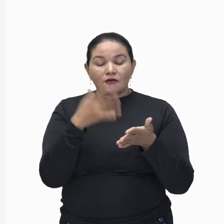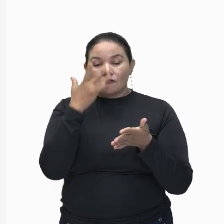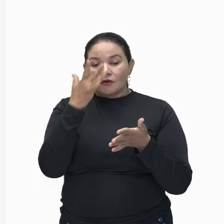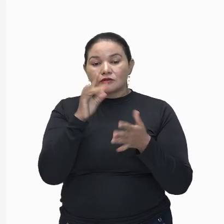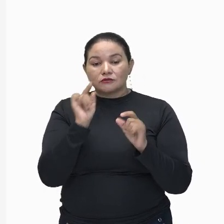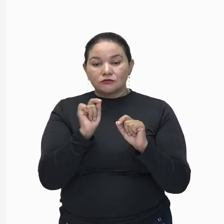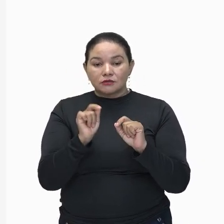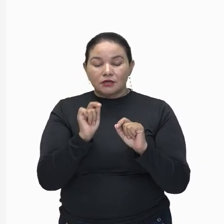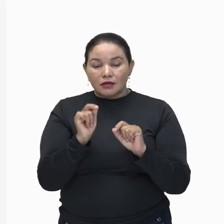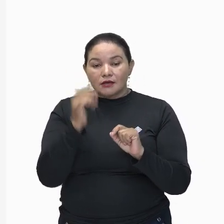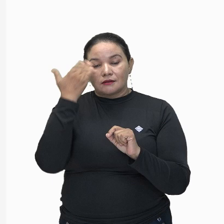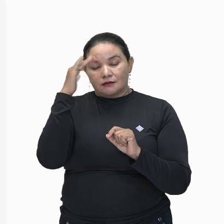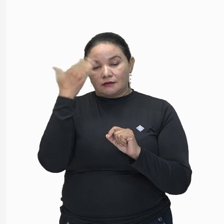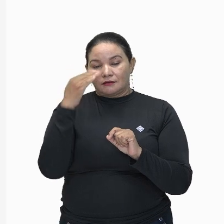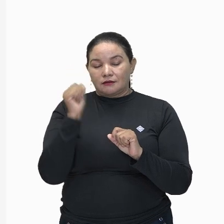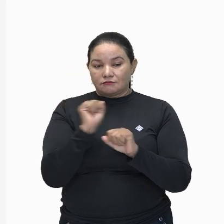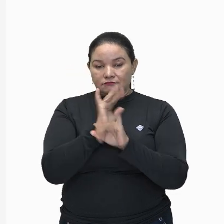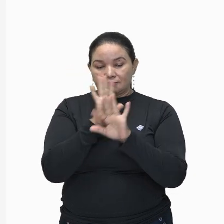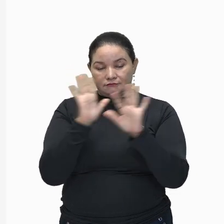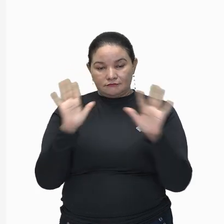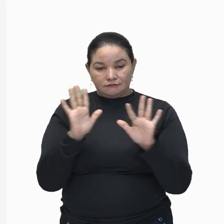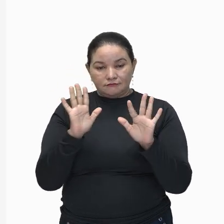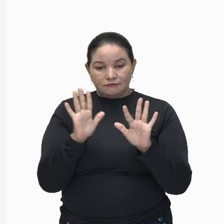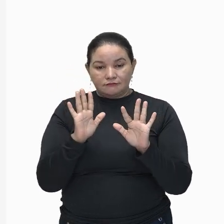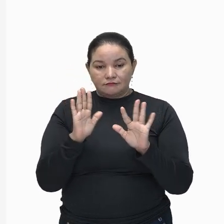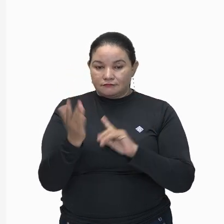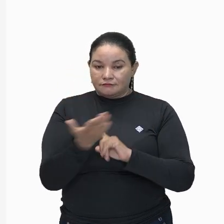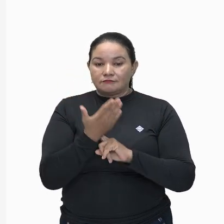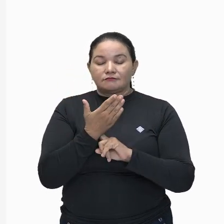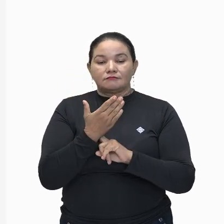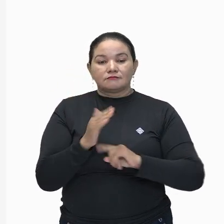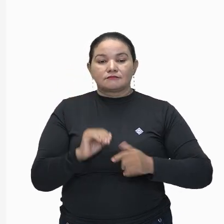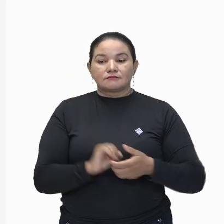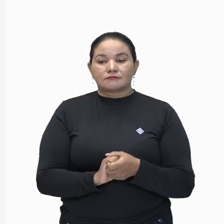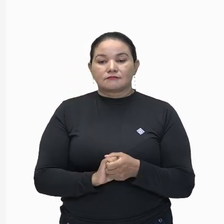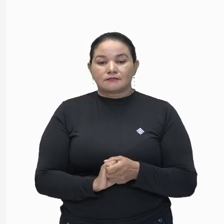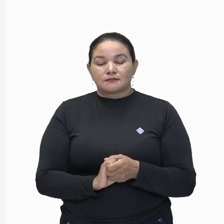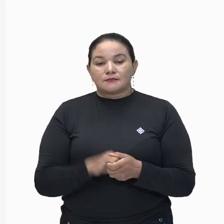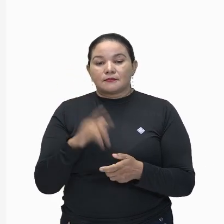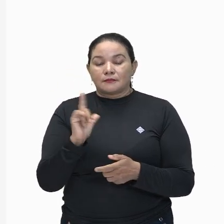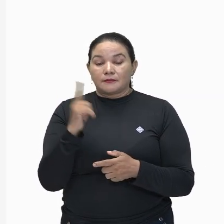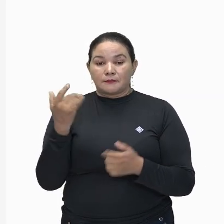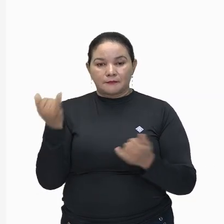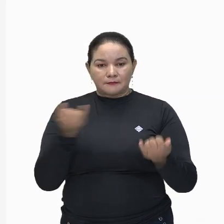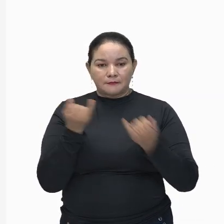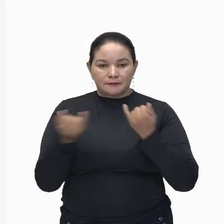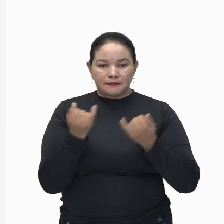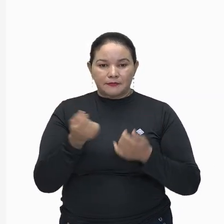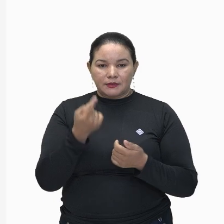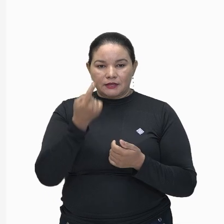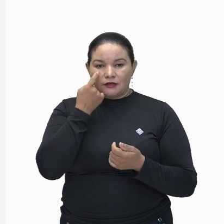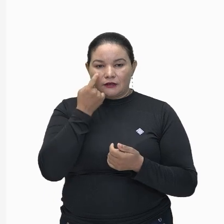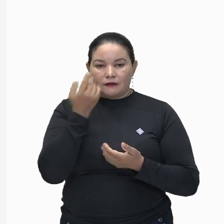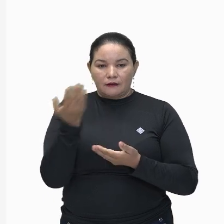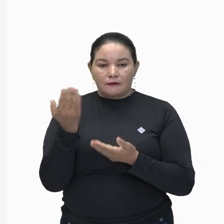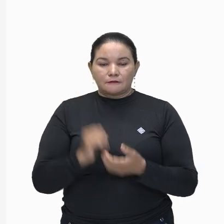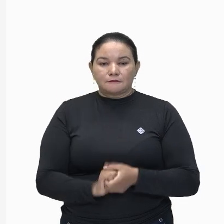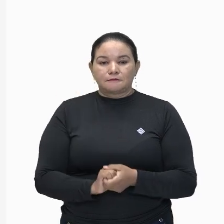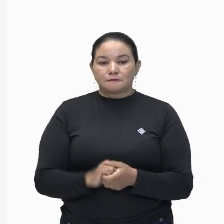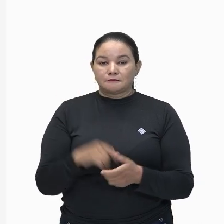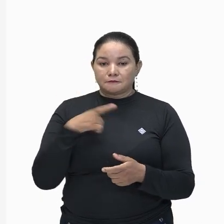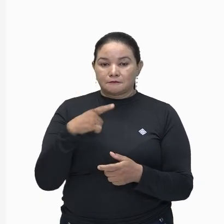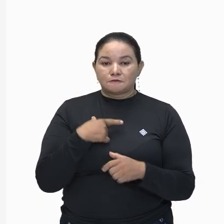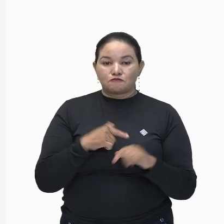que nós compreendamos ali essa informação. Temos mais informações aí, olha só, observe aí. Então temos aí os